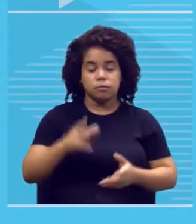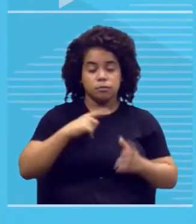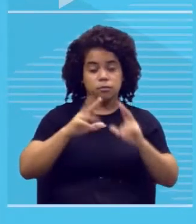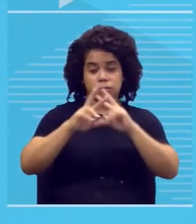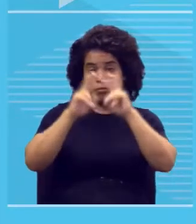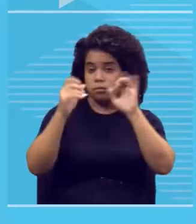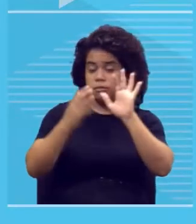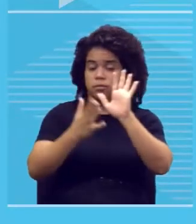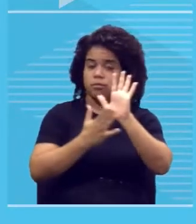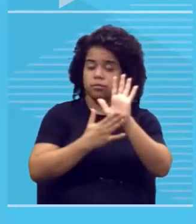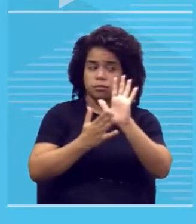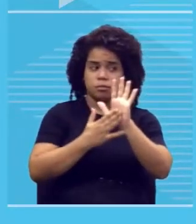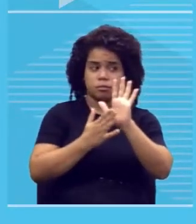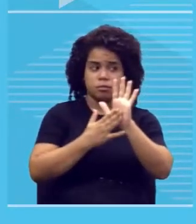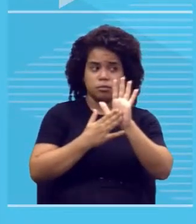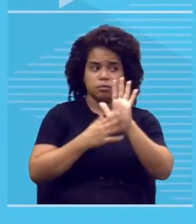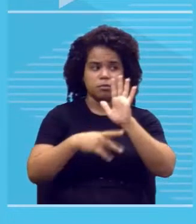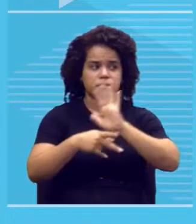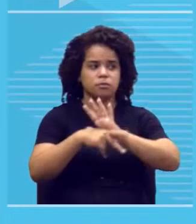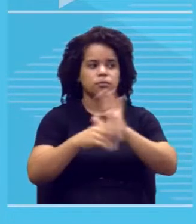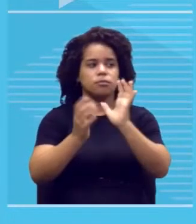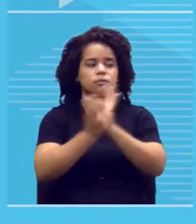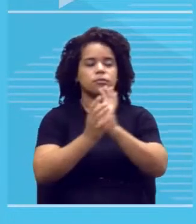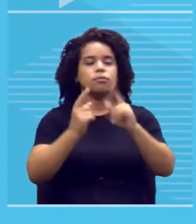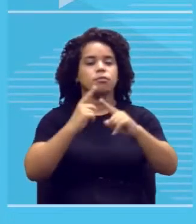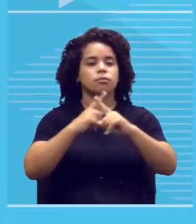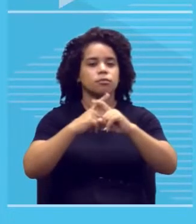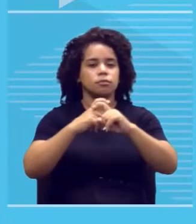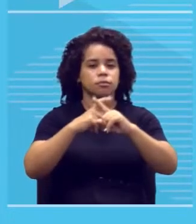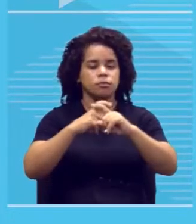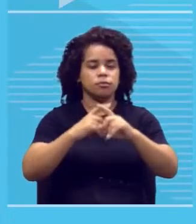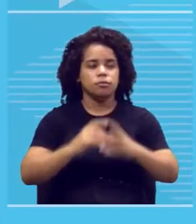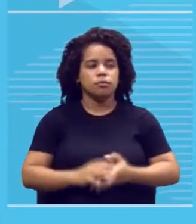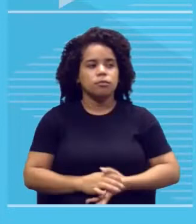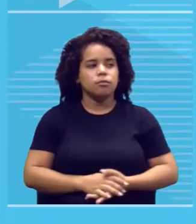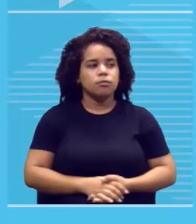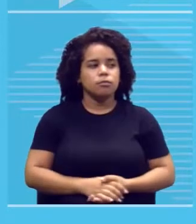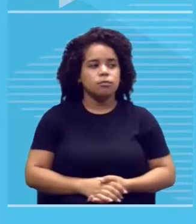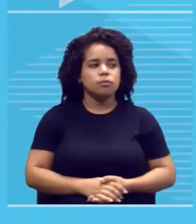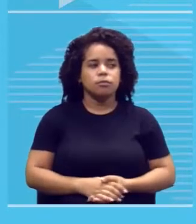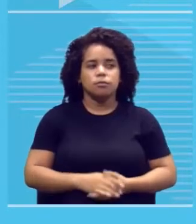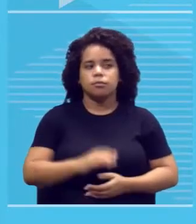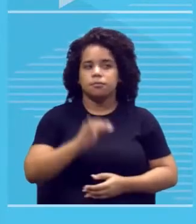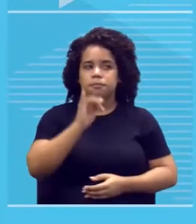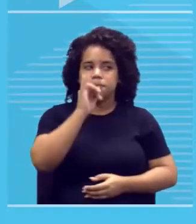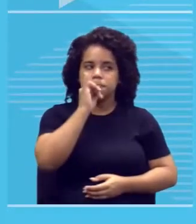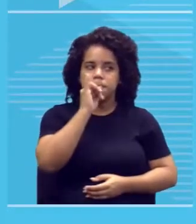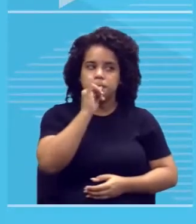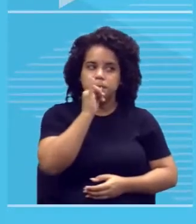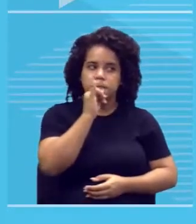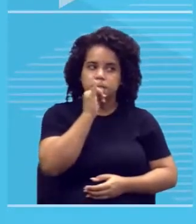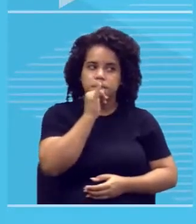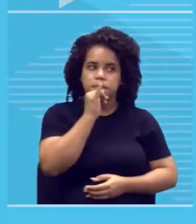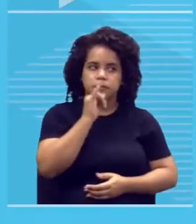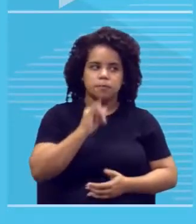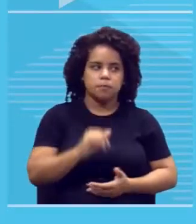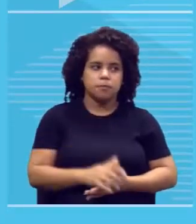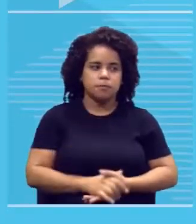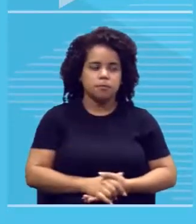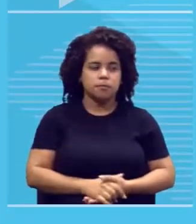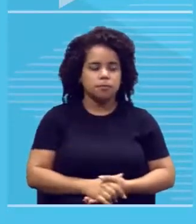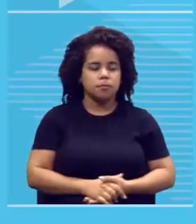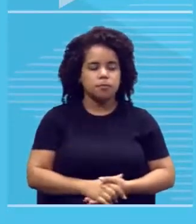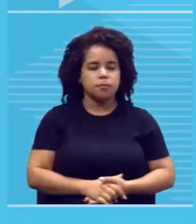propostas do chamado Partido Nazista exemplo de um desses poemas dele